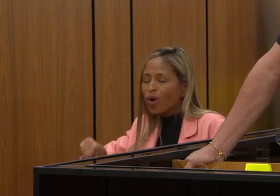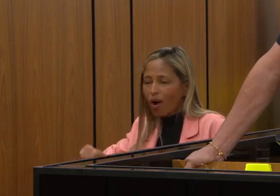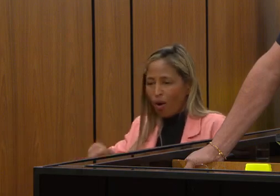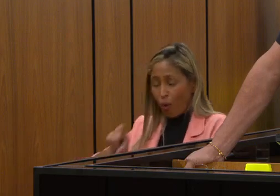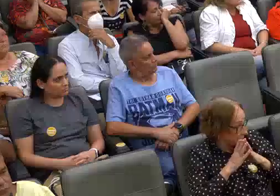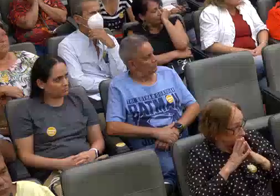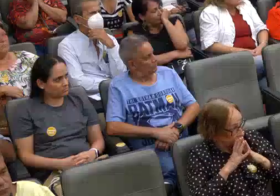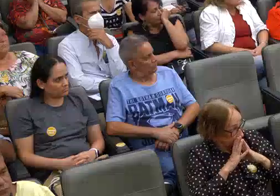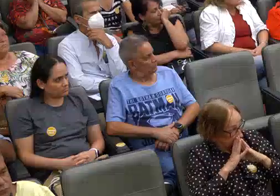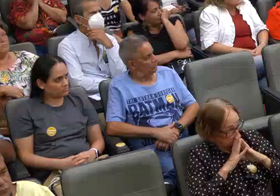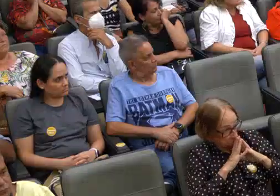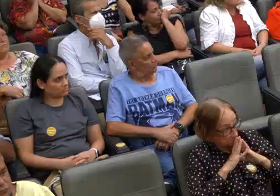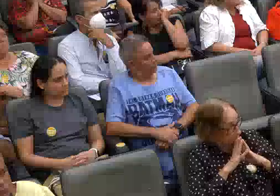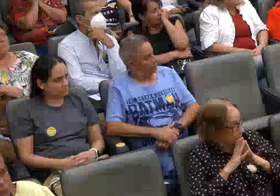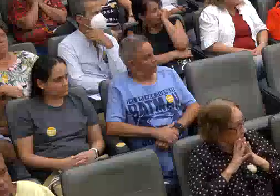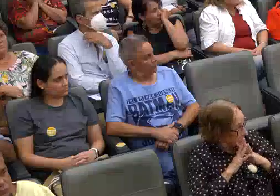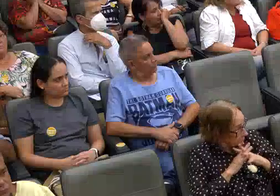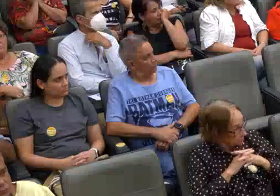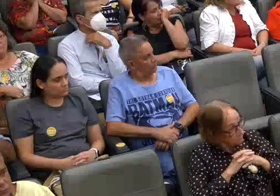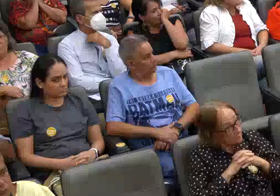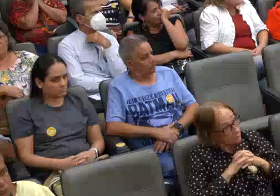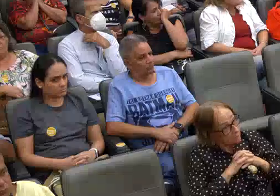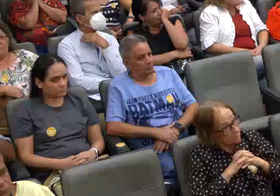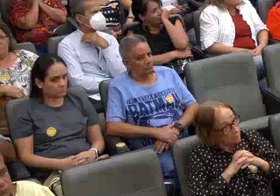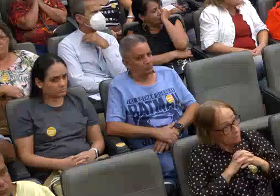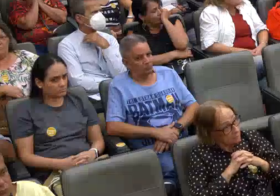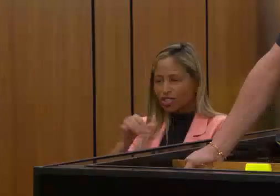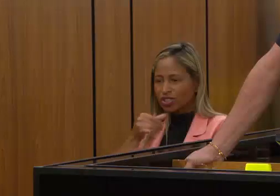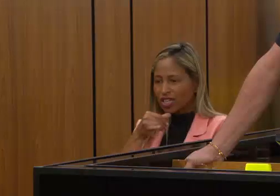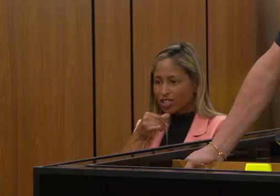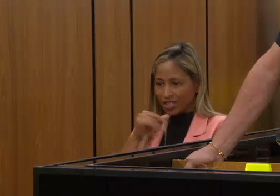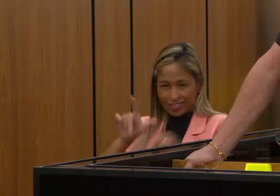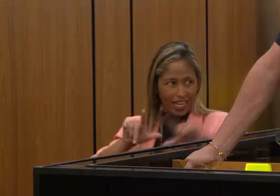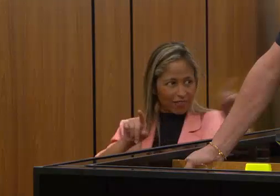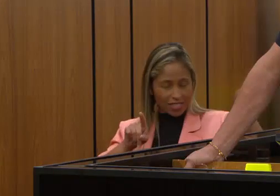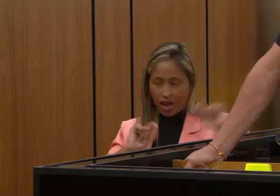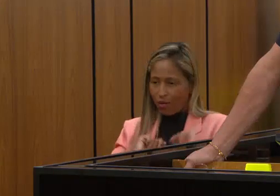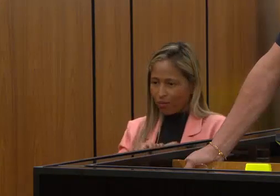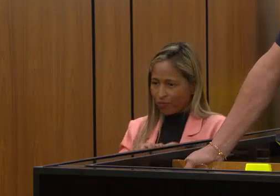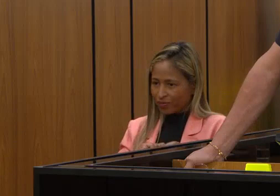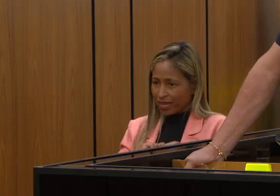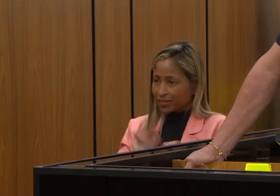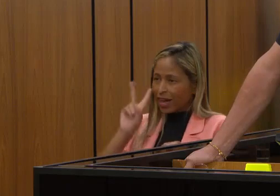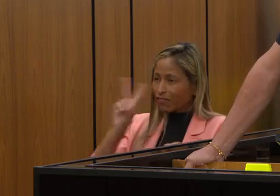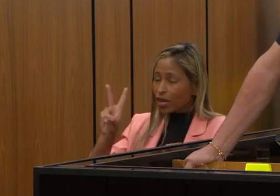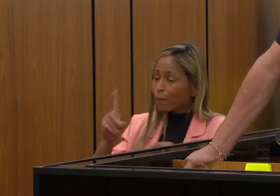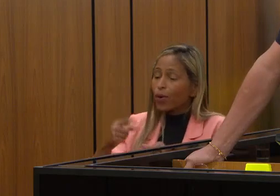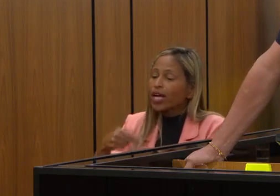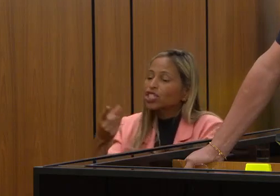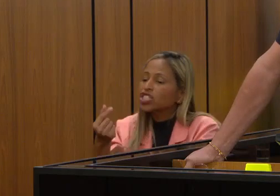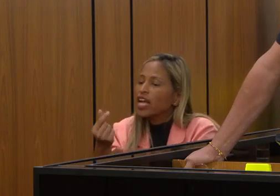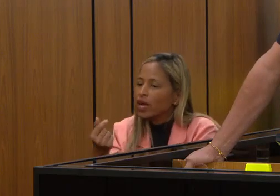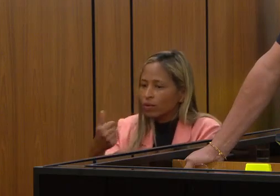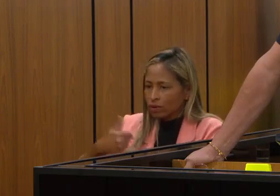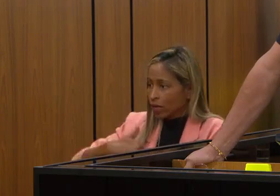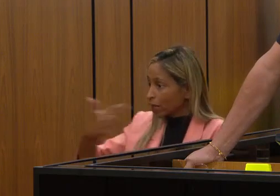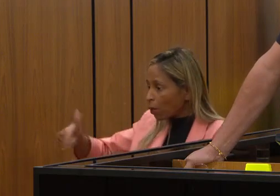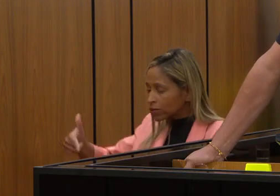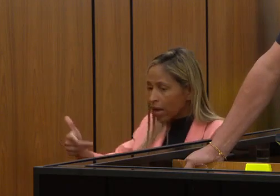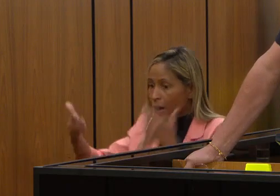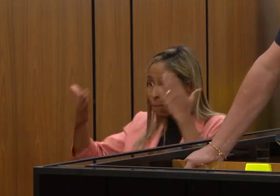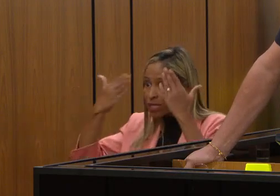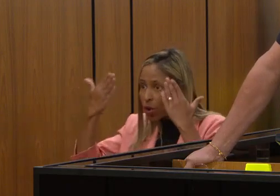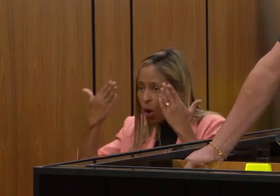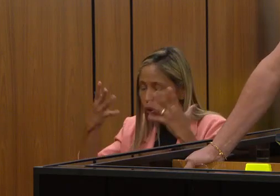dessa deve estar assistindo a gente aí triste sem poder vir aqui não tem nem condições de vir tem gente psicologicamente que tá